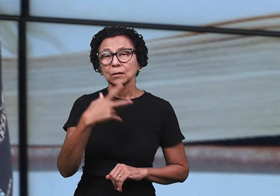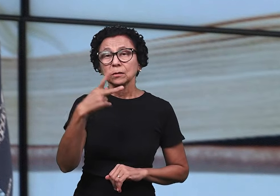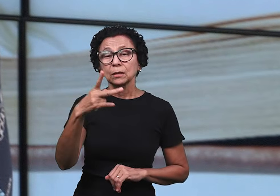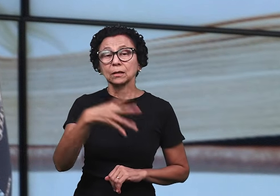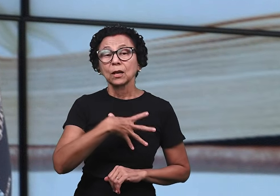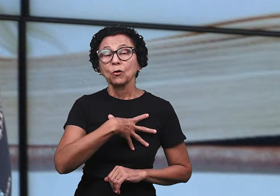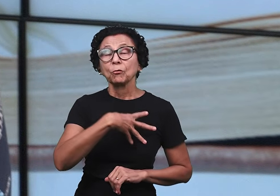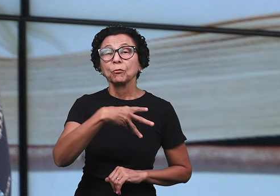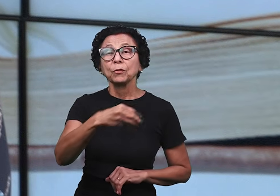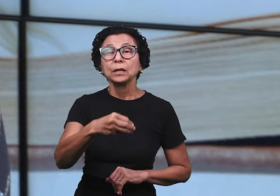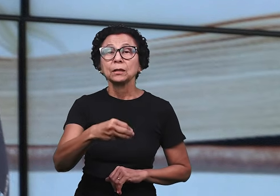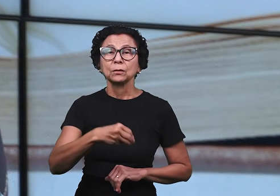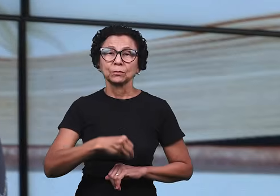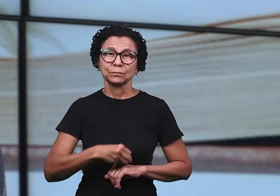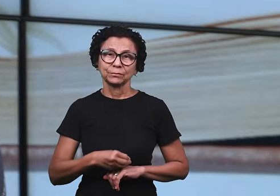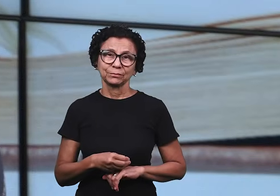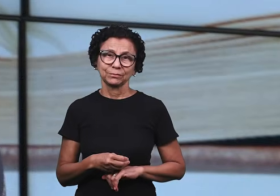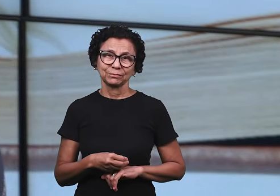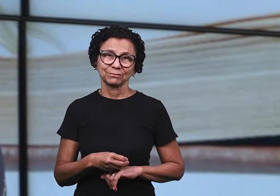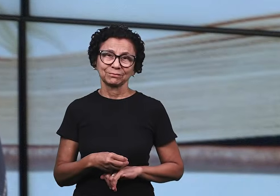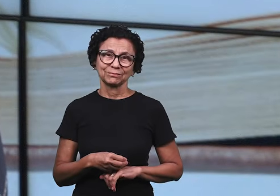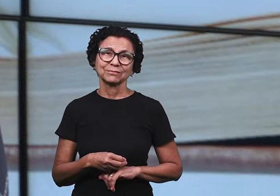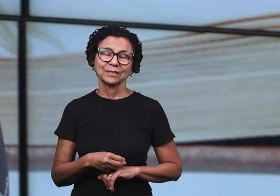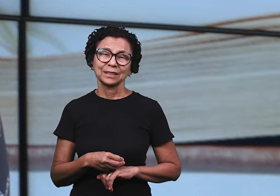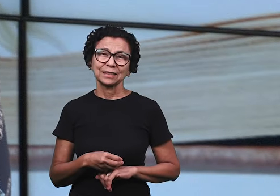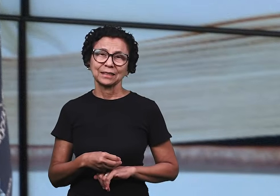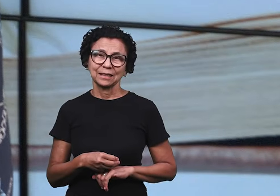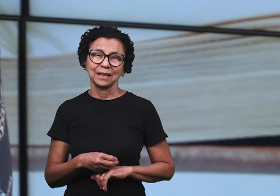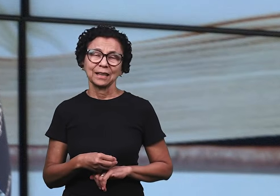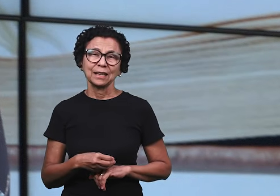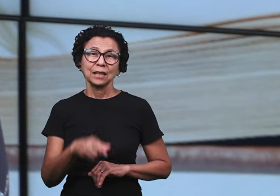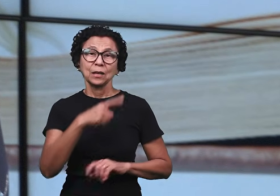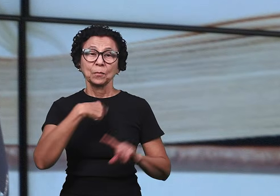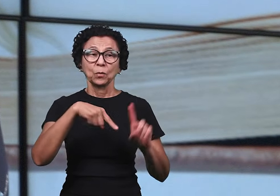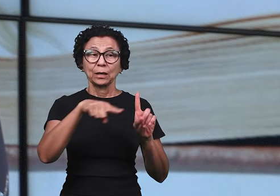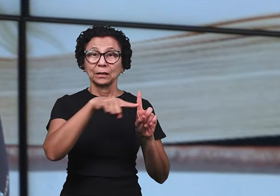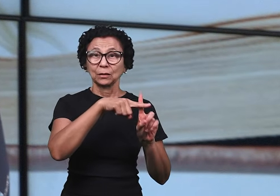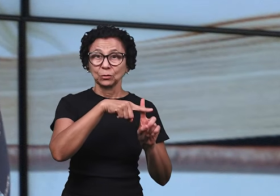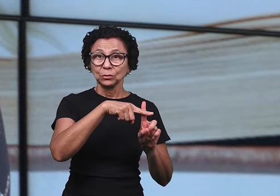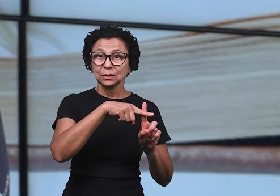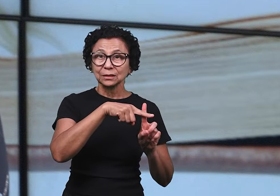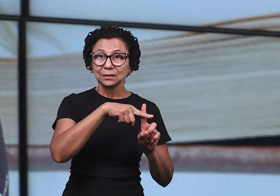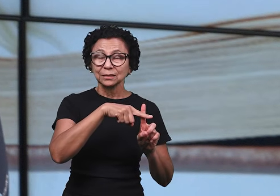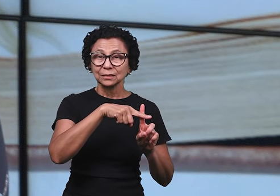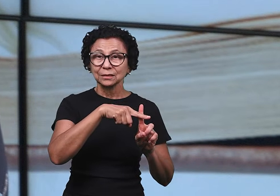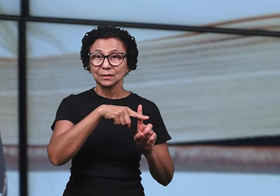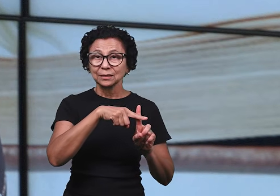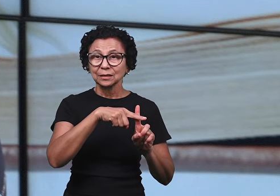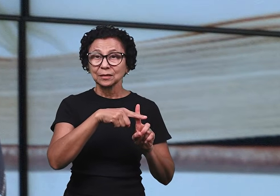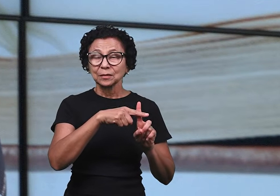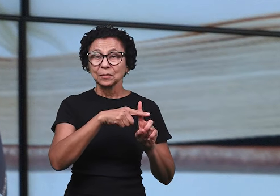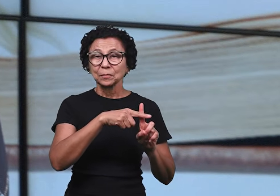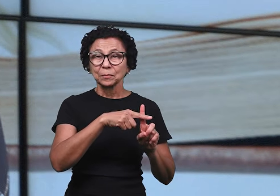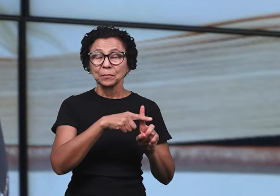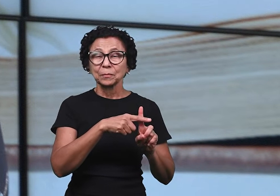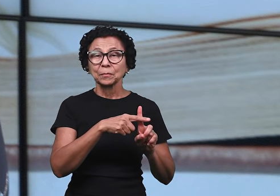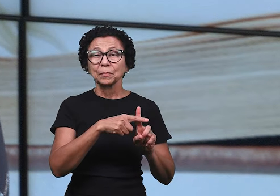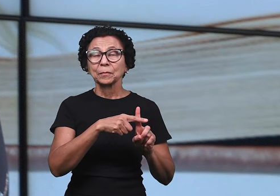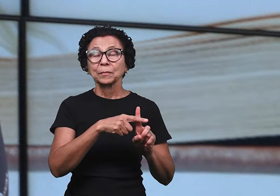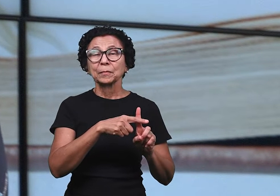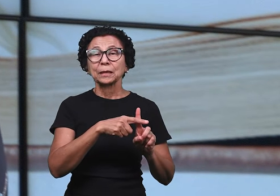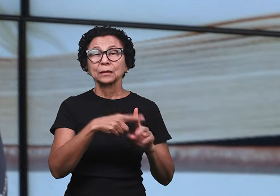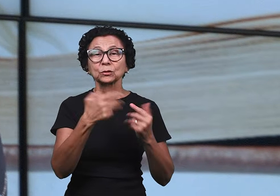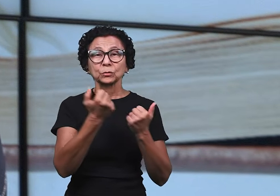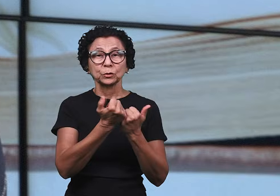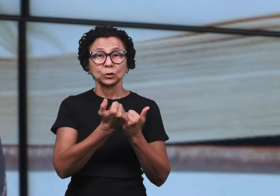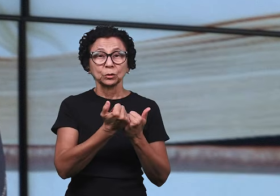pagar pelo erro de uma outra pessoa? Jamais faríamos isso. Essa é que é a verdade. Mas o Pai Celestial, ele fez isso.